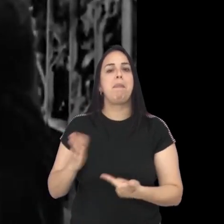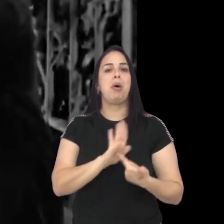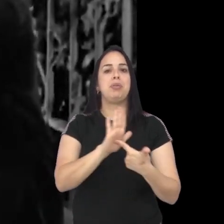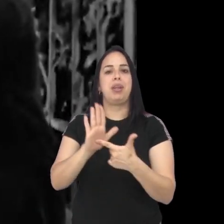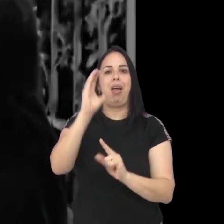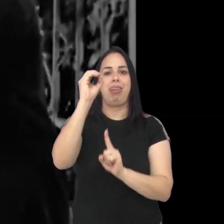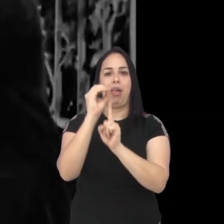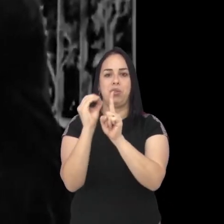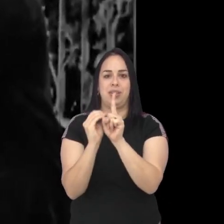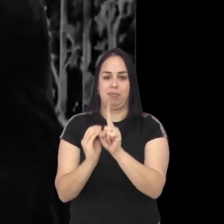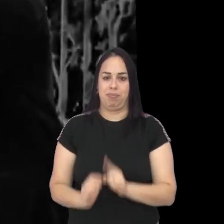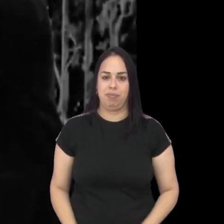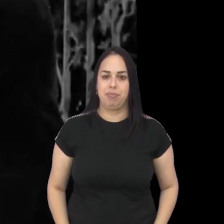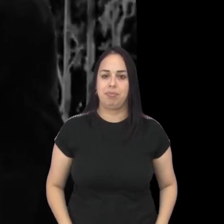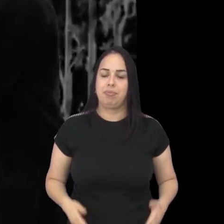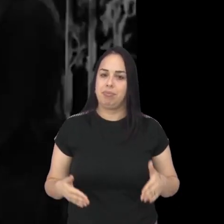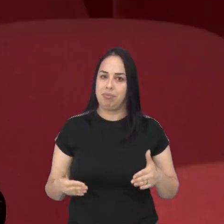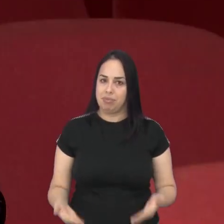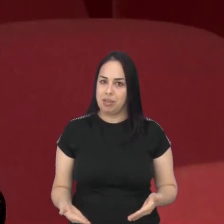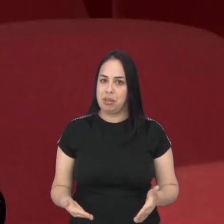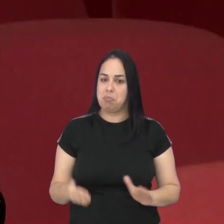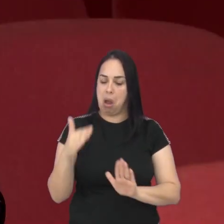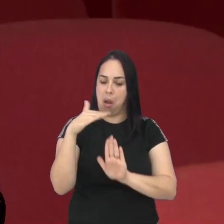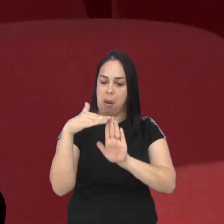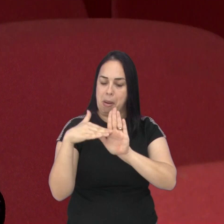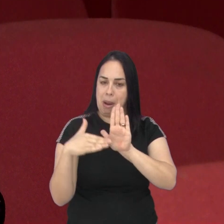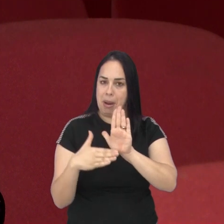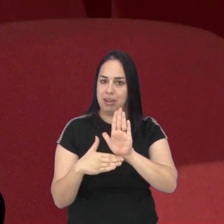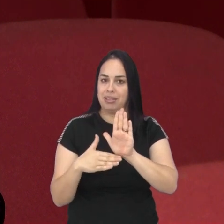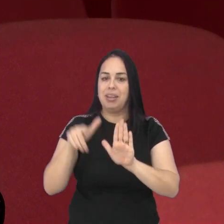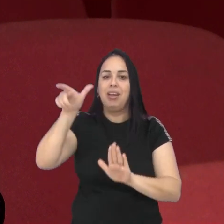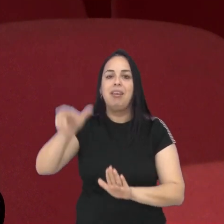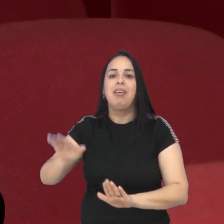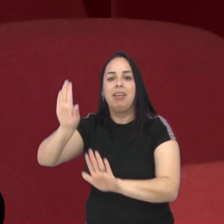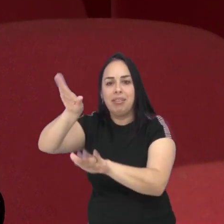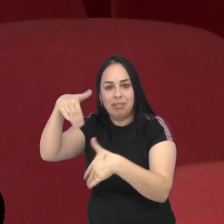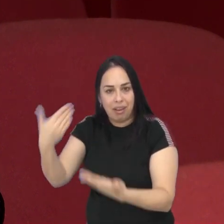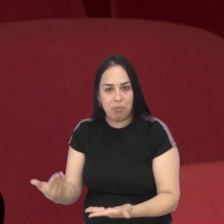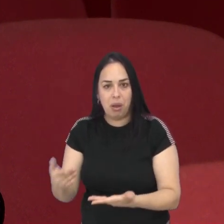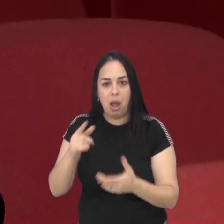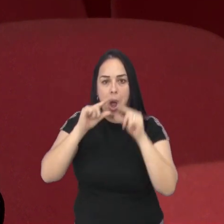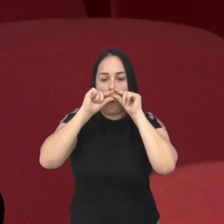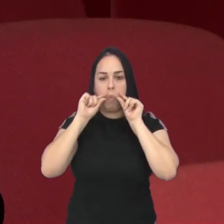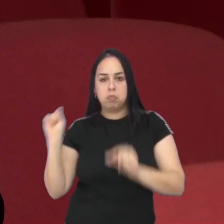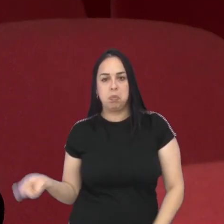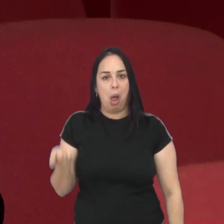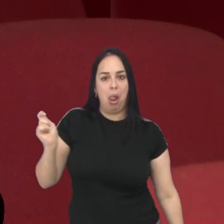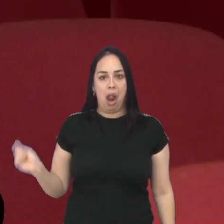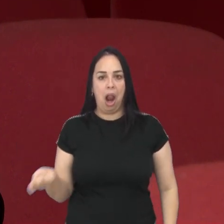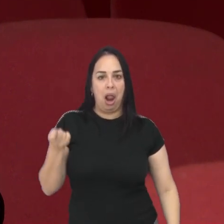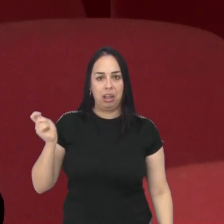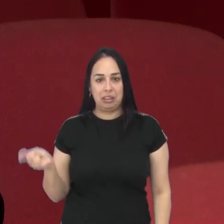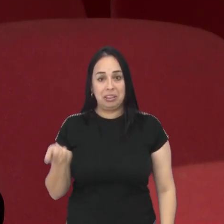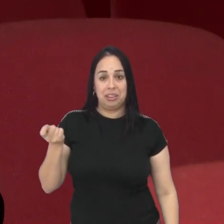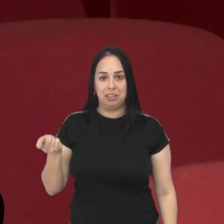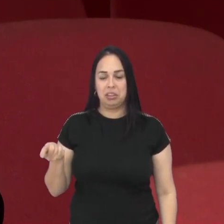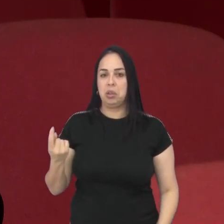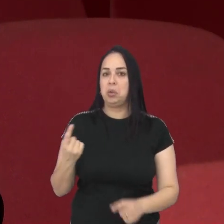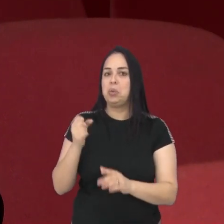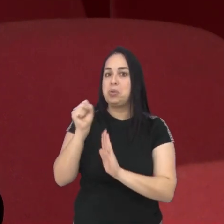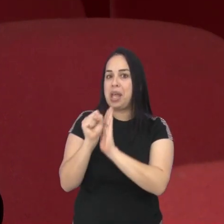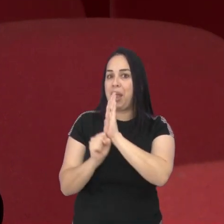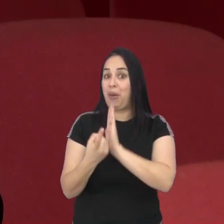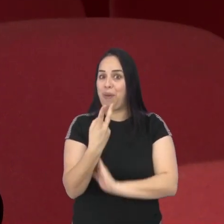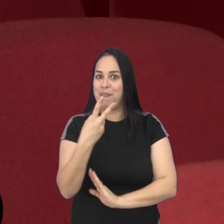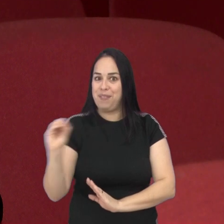serão apresentados no Cine Santana. Para abrir as programações, o homenageado será Charlie Chaplin, comediante que